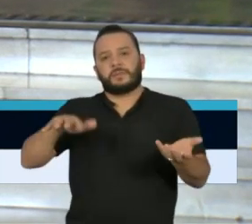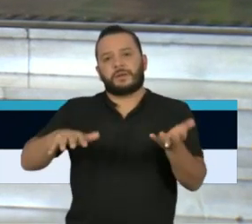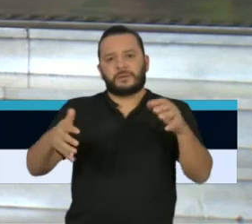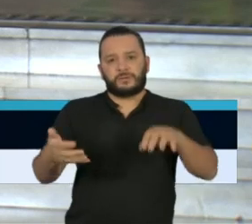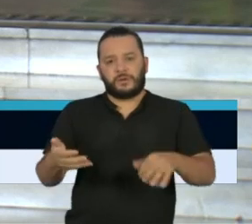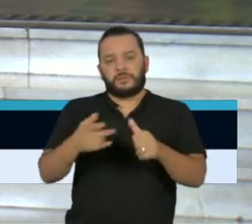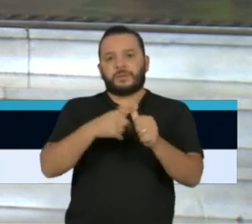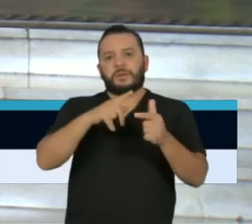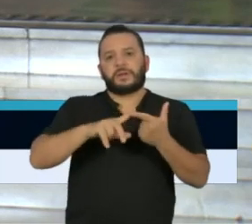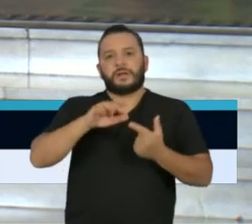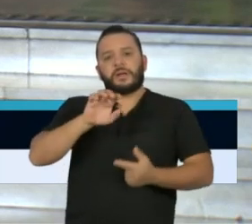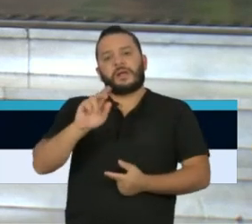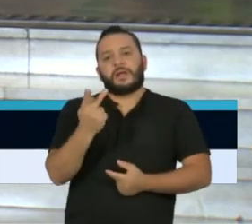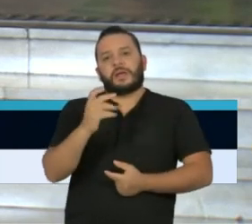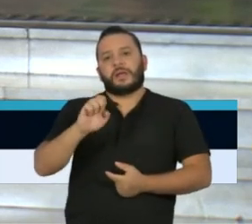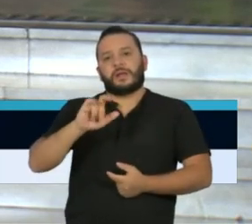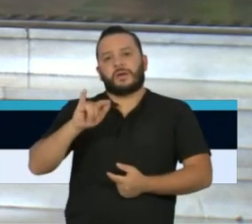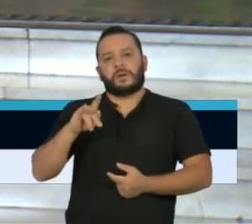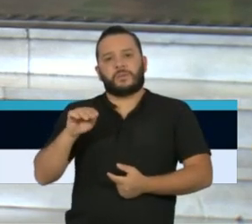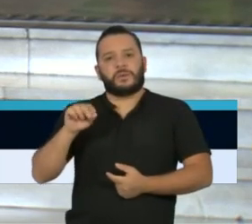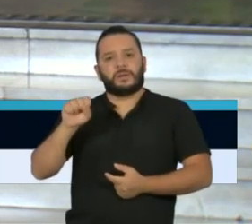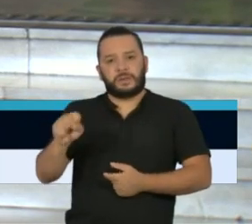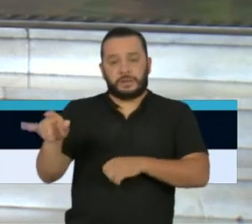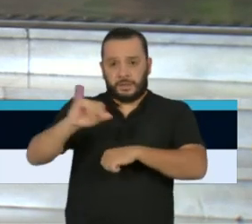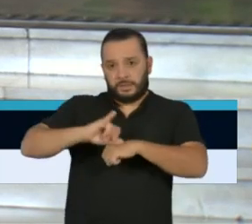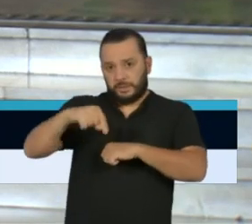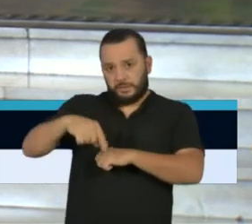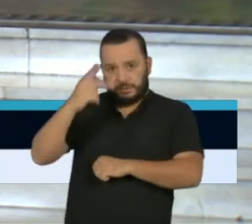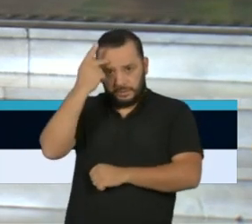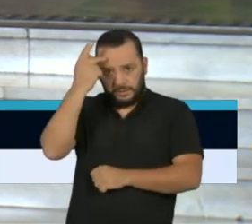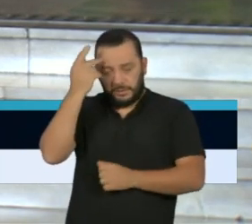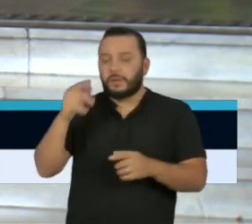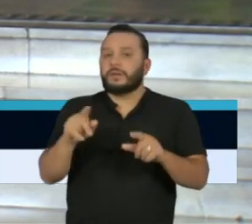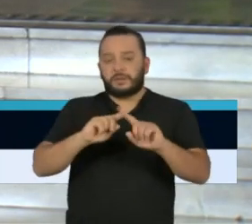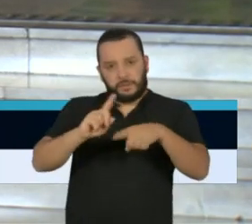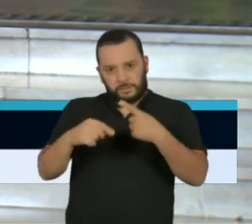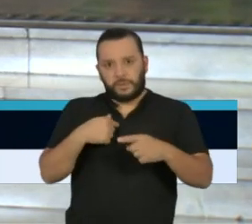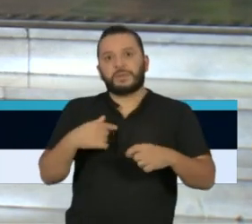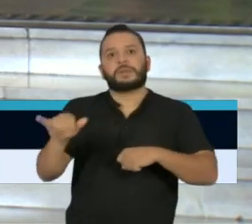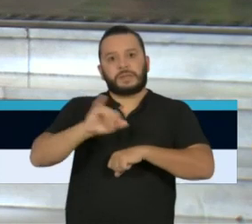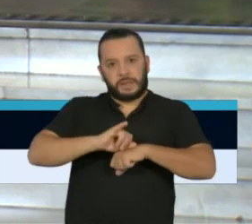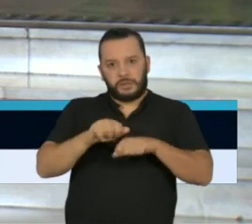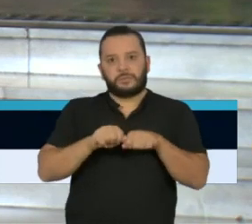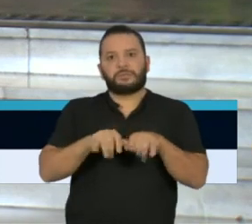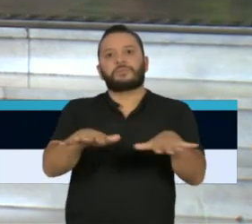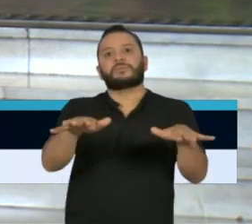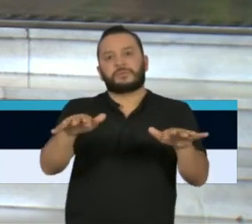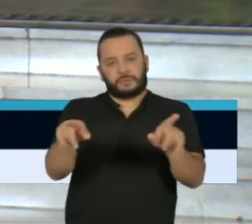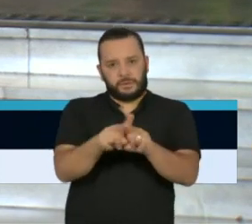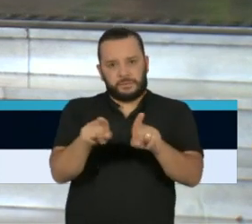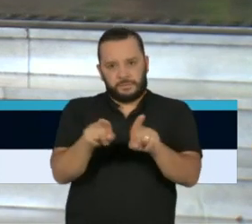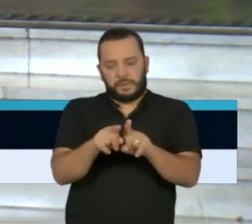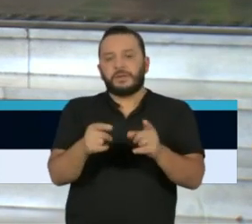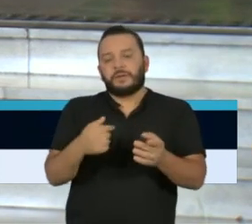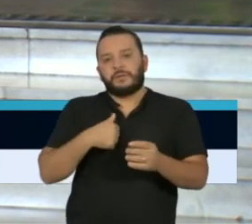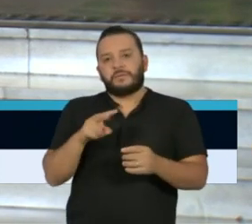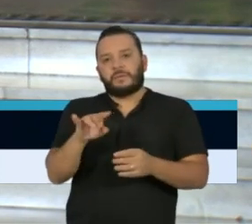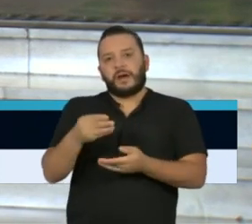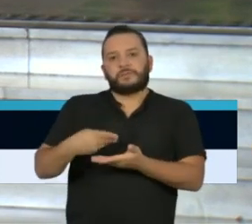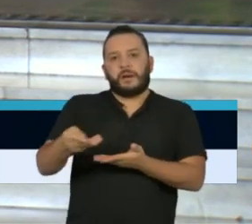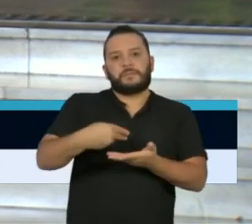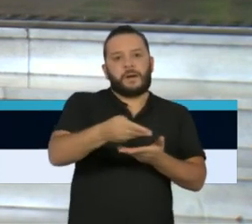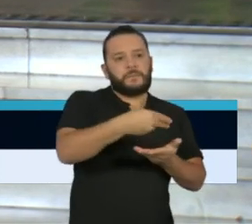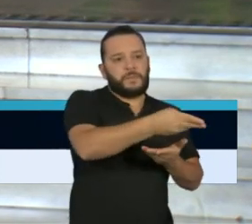outras comunidades aqui da capital de São Paulo e, na sequência, na região metropolitana de São Paulo. O